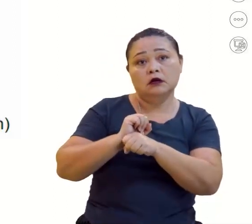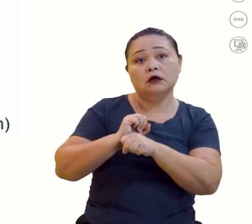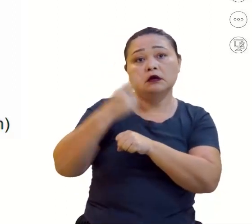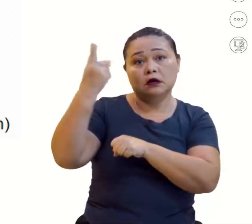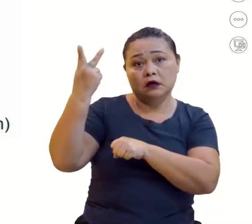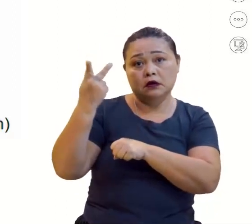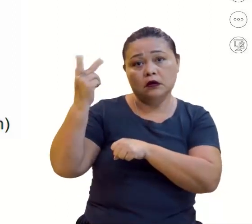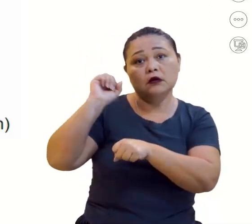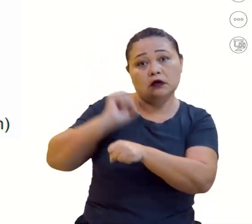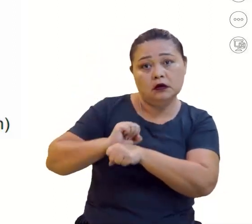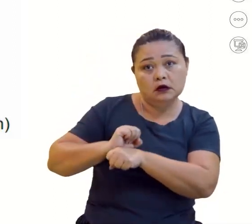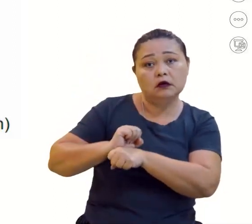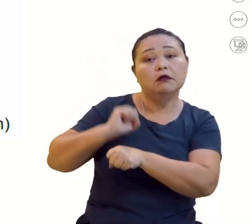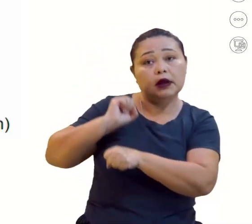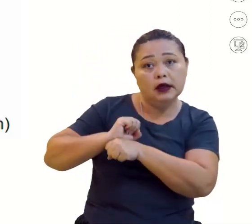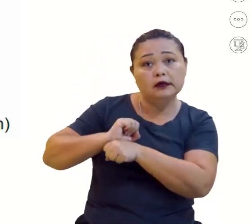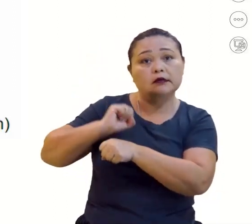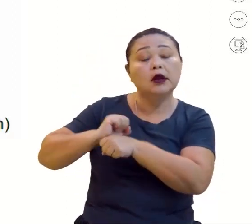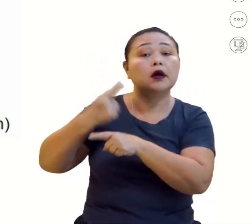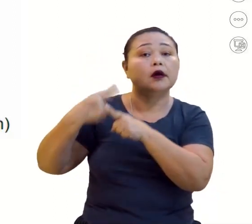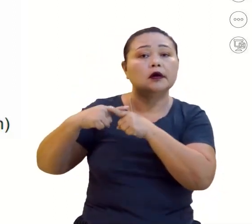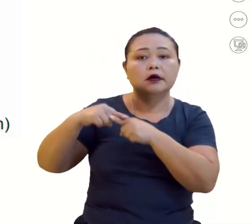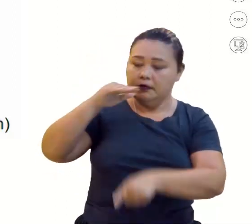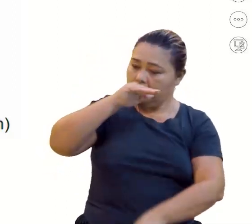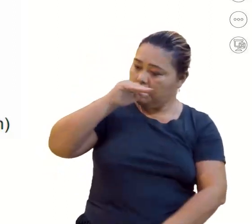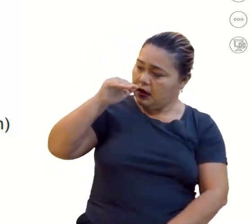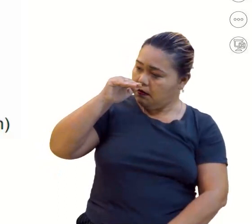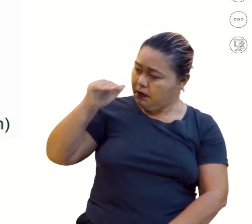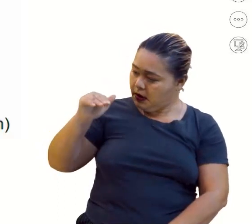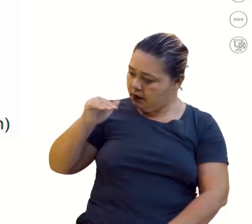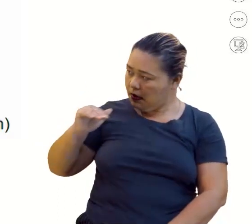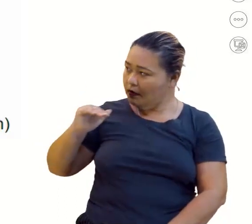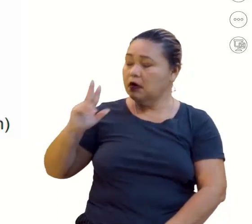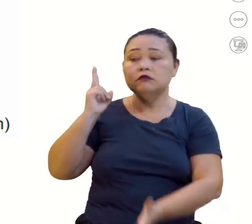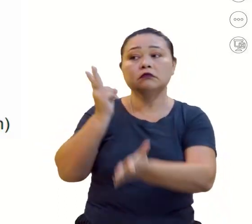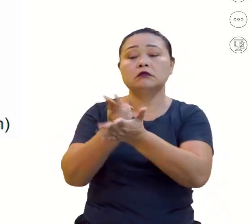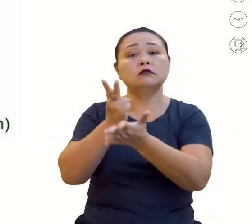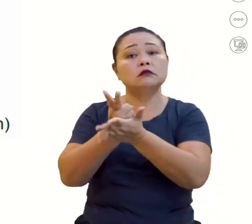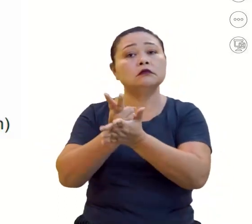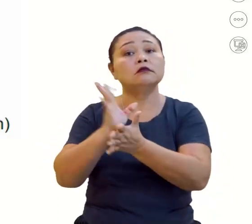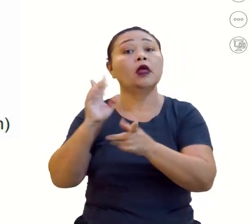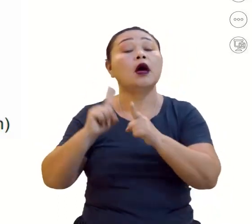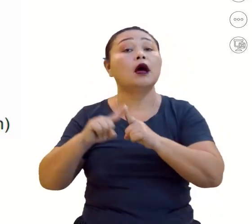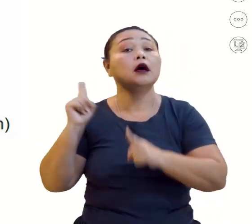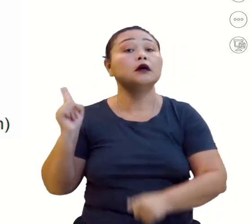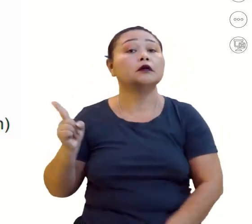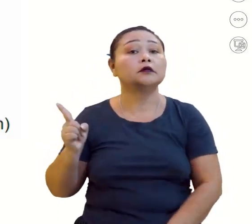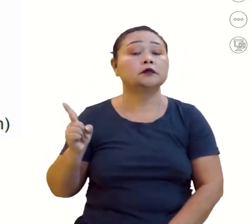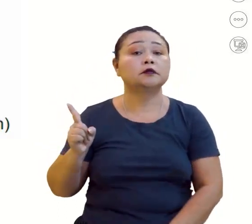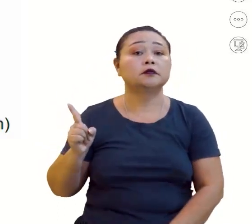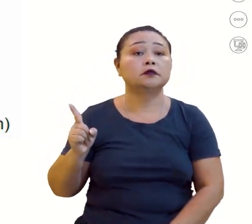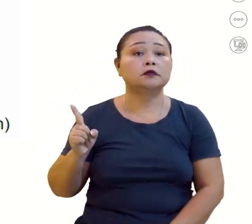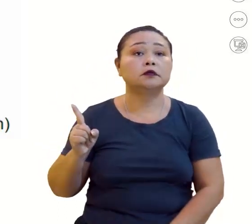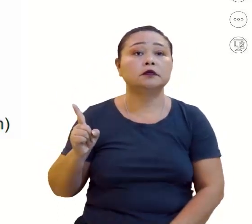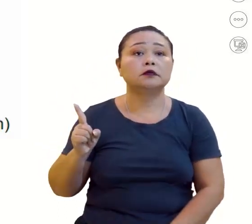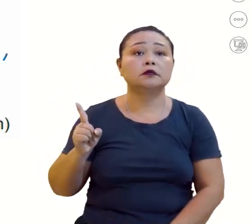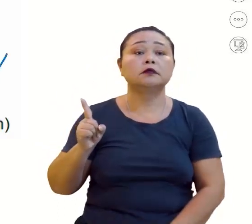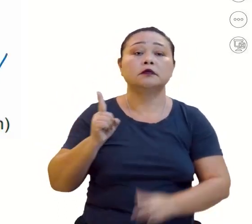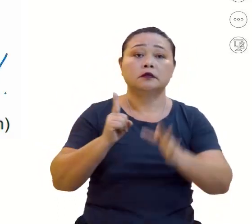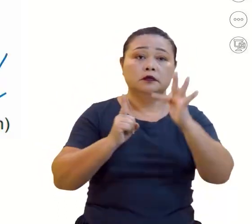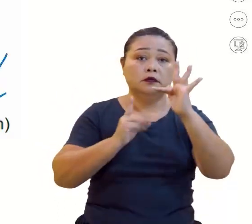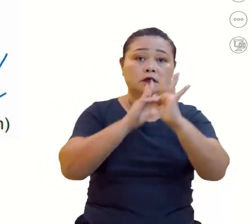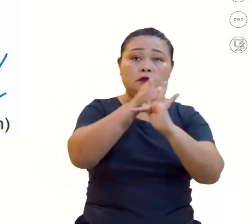aqui. Por quê? Porque está em linha reta, tá constante? Só que aqui ele está com velocidade